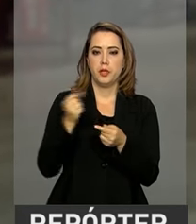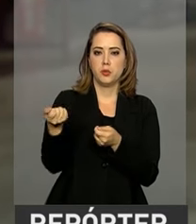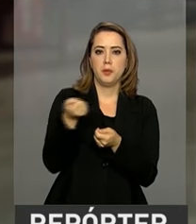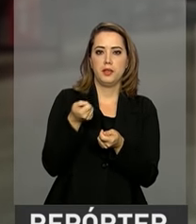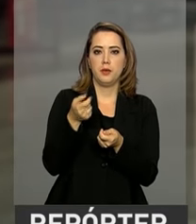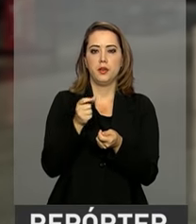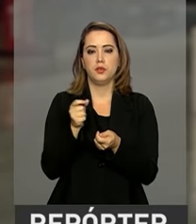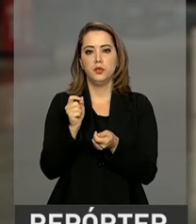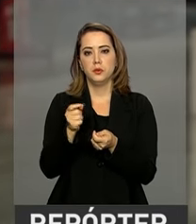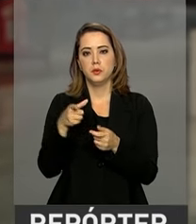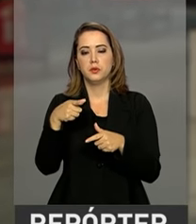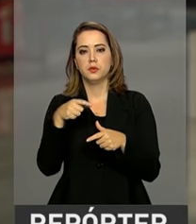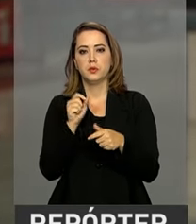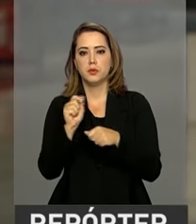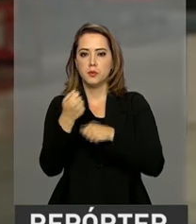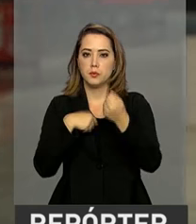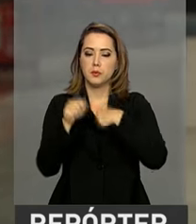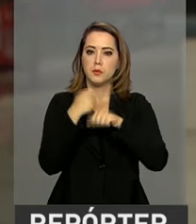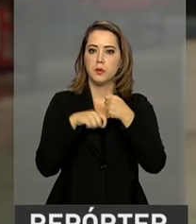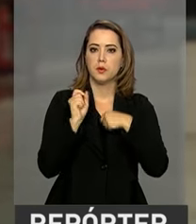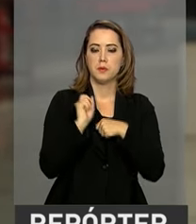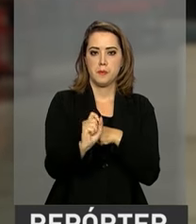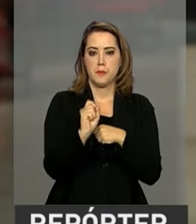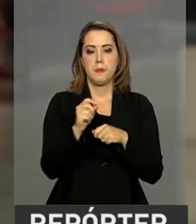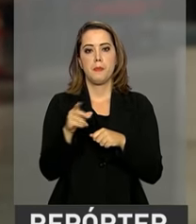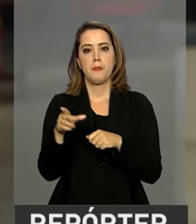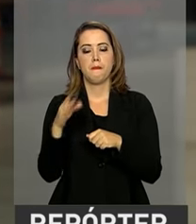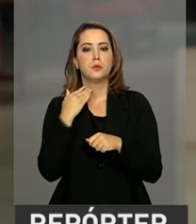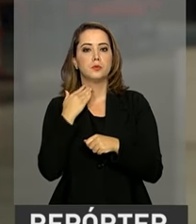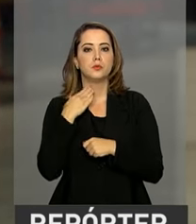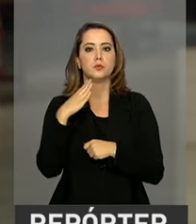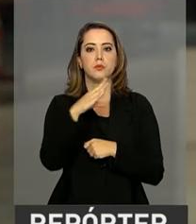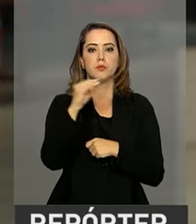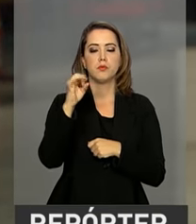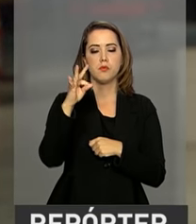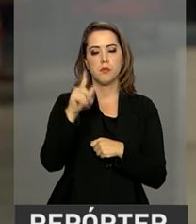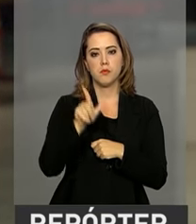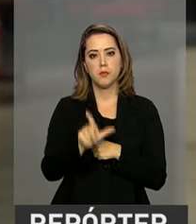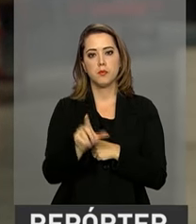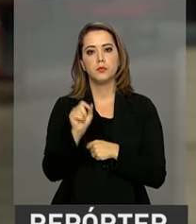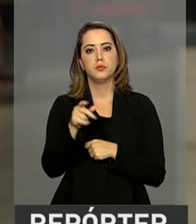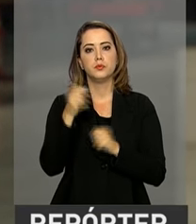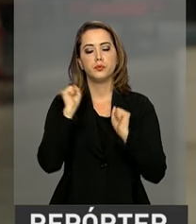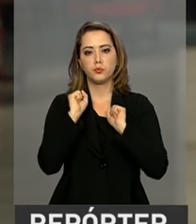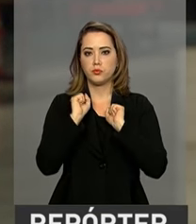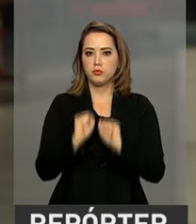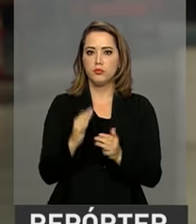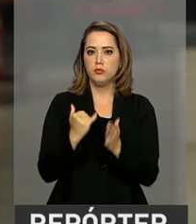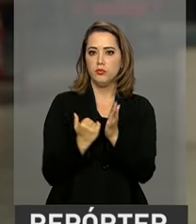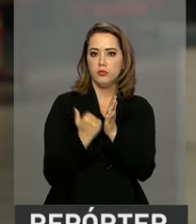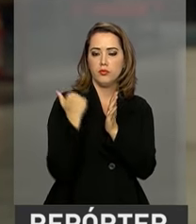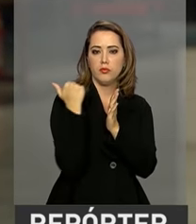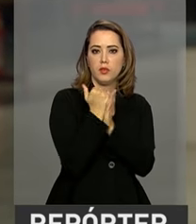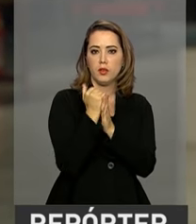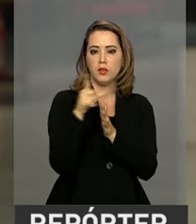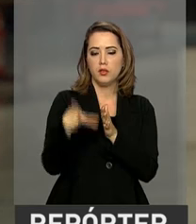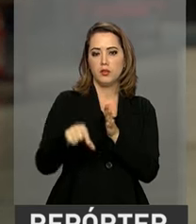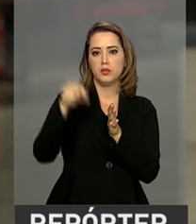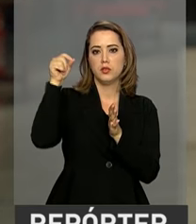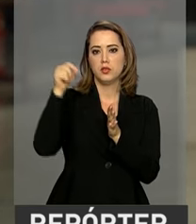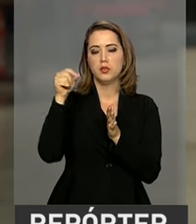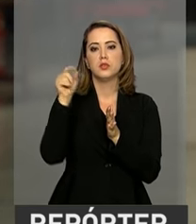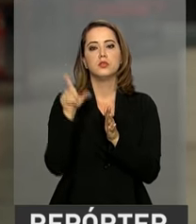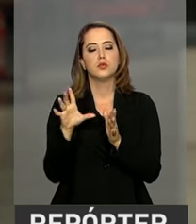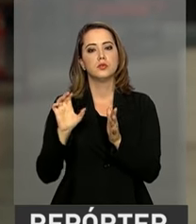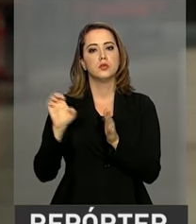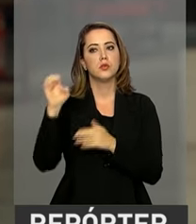e cambial de acordo com o banco central a economia brasileira tem capacidade de enfrentar os impactos da decisão do Reino Unido de deixar